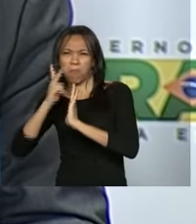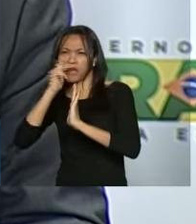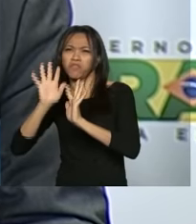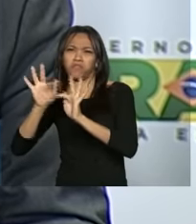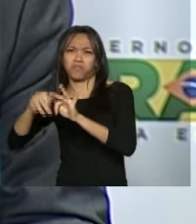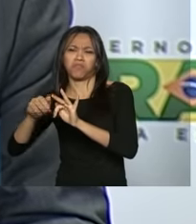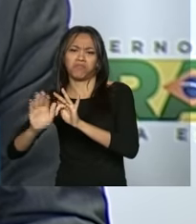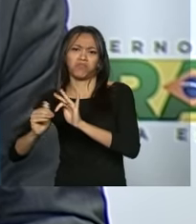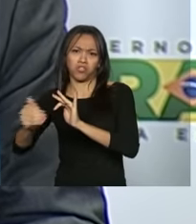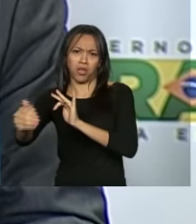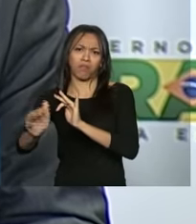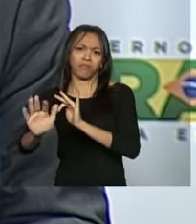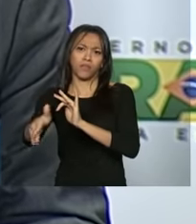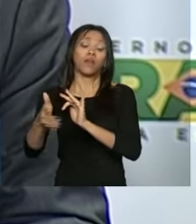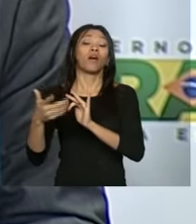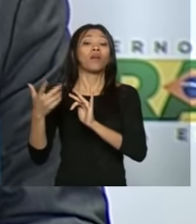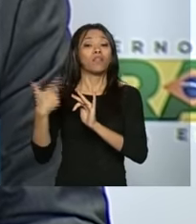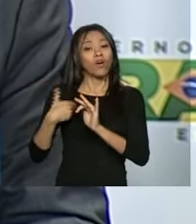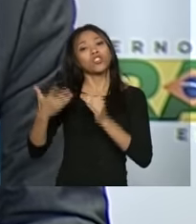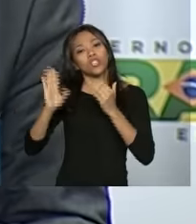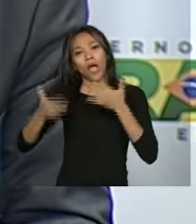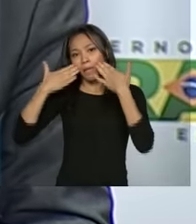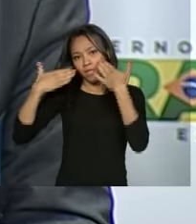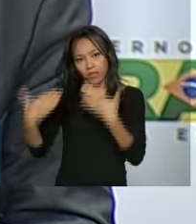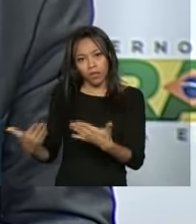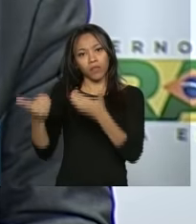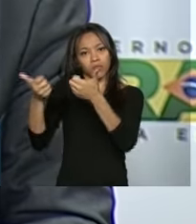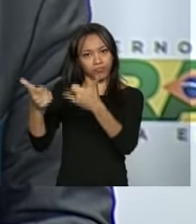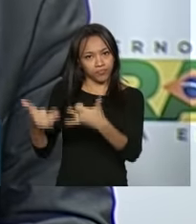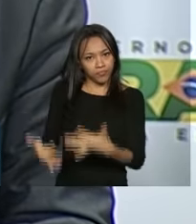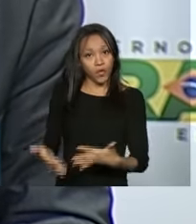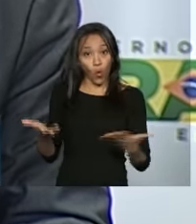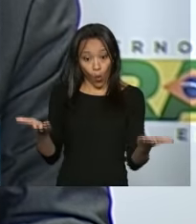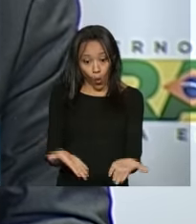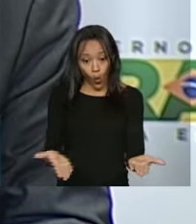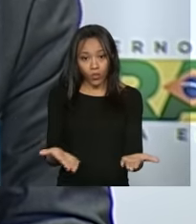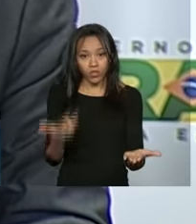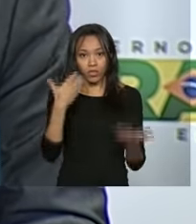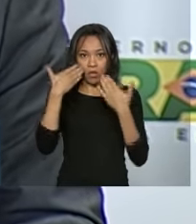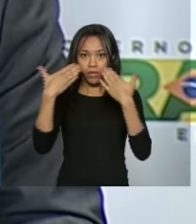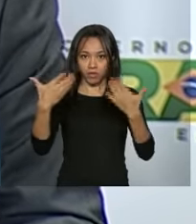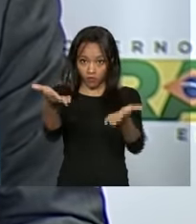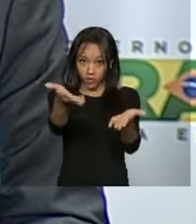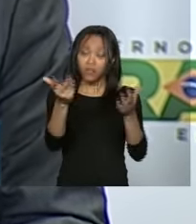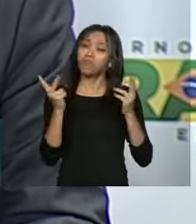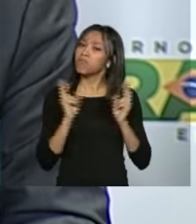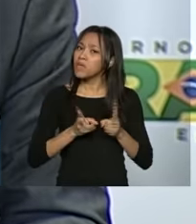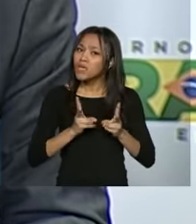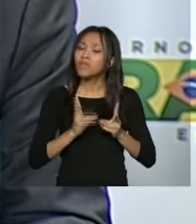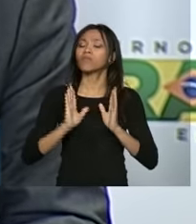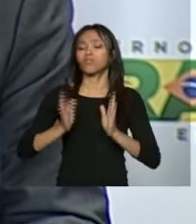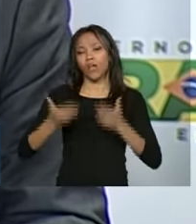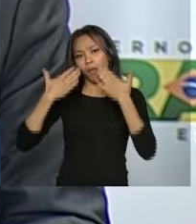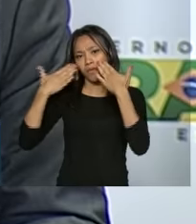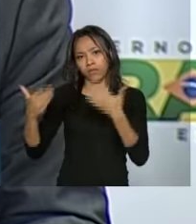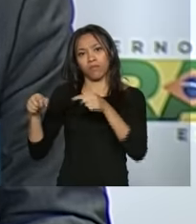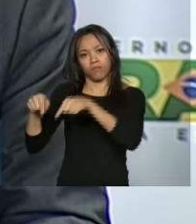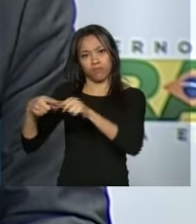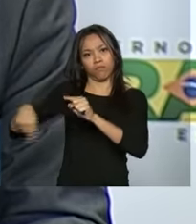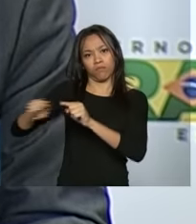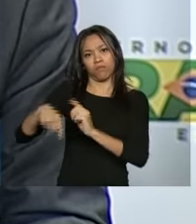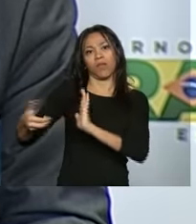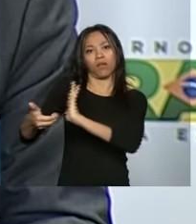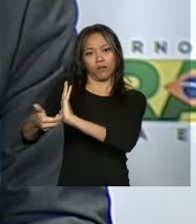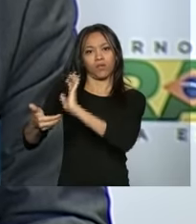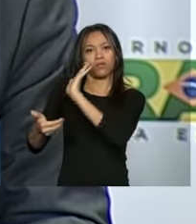finalização mas nós já fizemos uma apresentação essa apresentação que eu fiz hoje a vocês nós já fizemos a eles nós já remetemos o material a